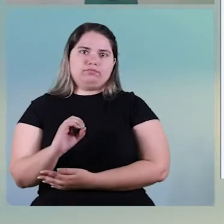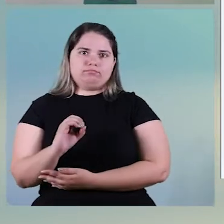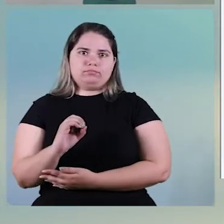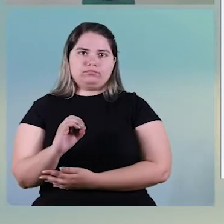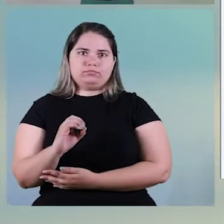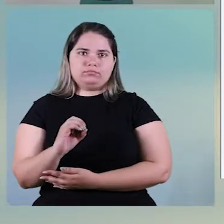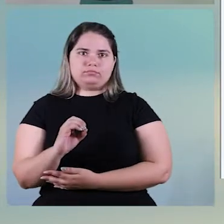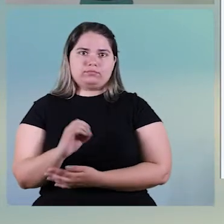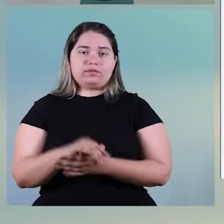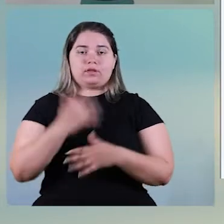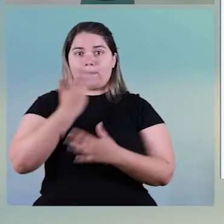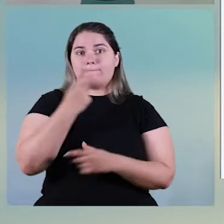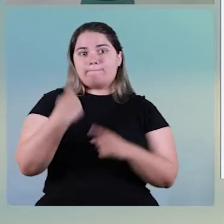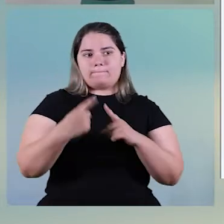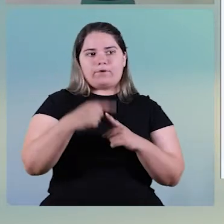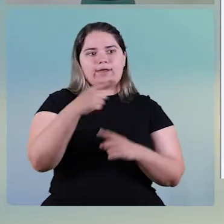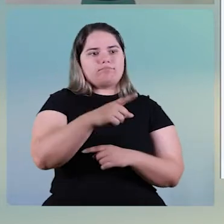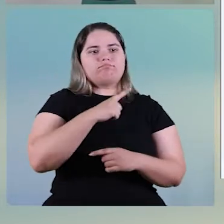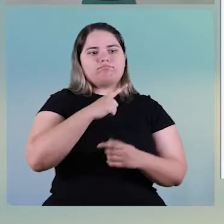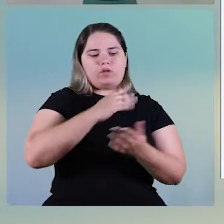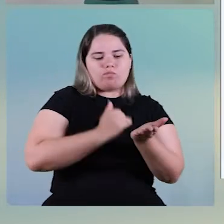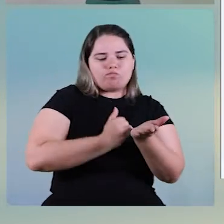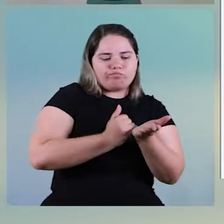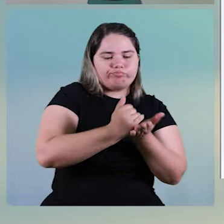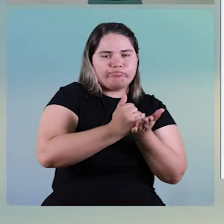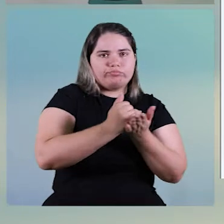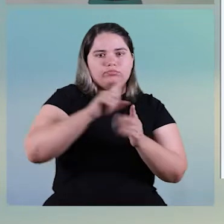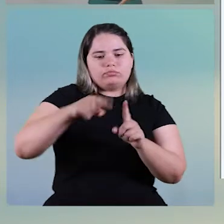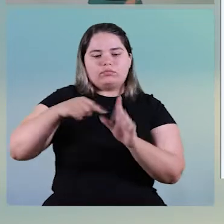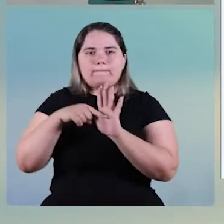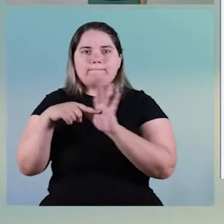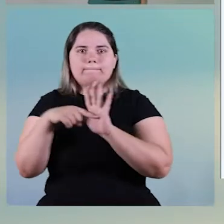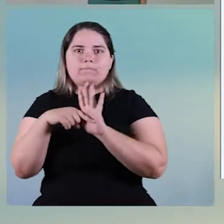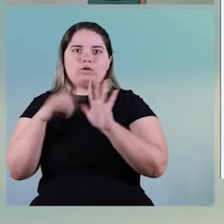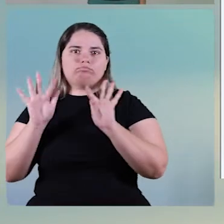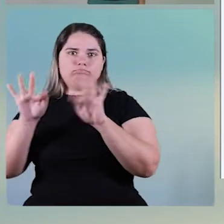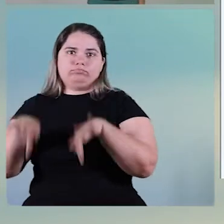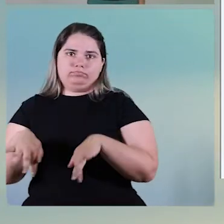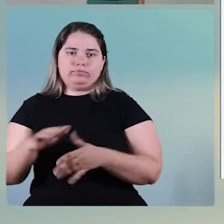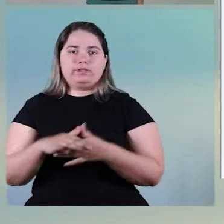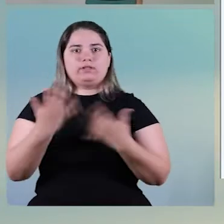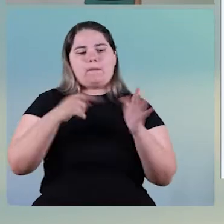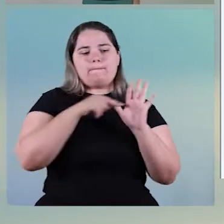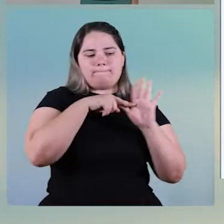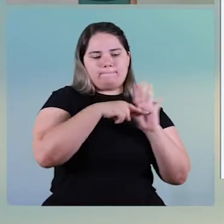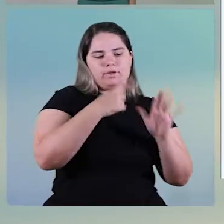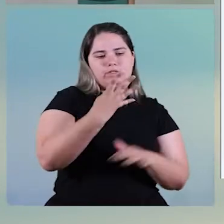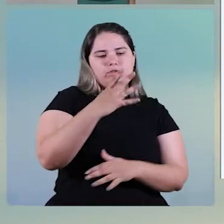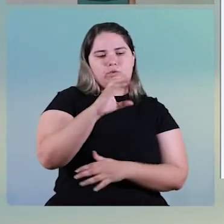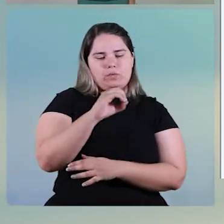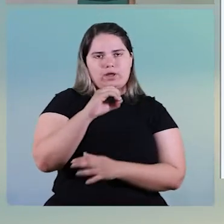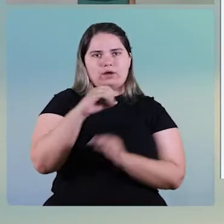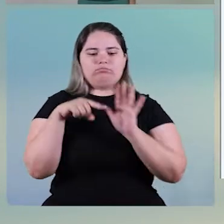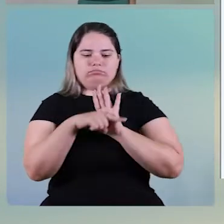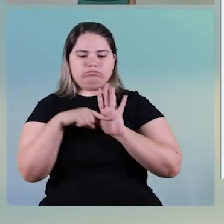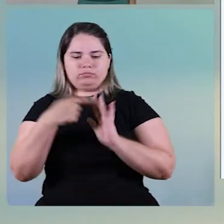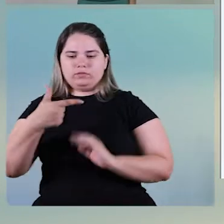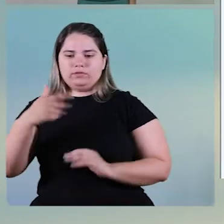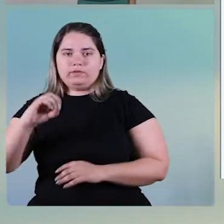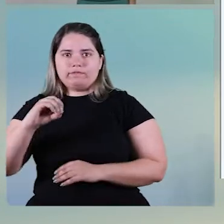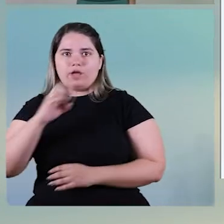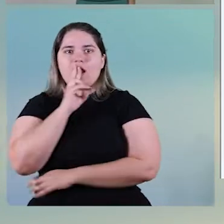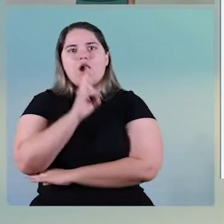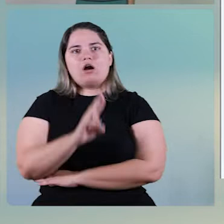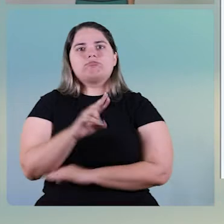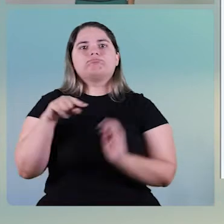final menos o espaço inicial, vai ficar menos 40, menos 20, que vai dar menos 60. Ora, esse